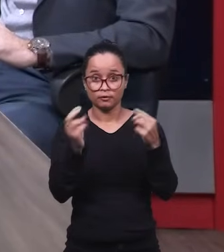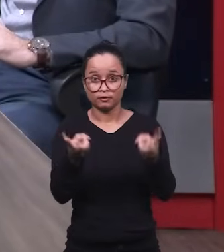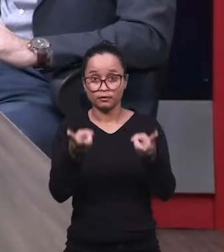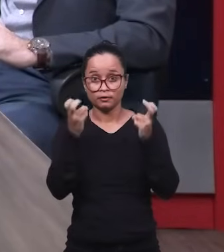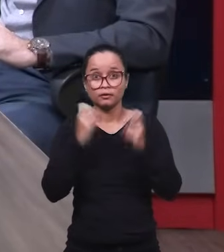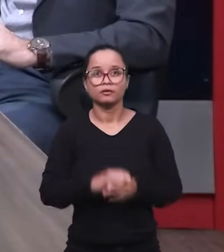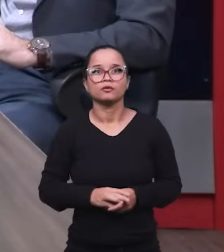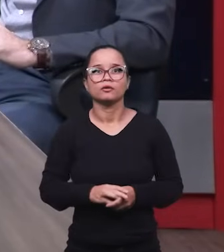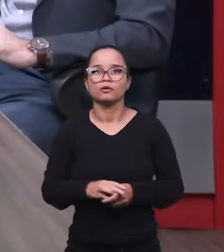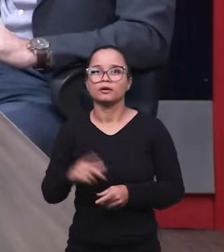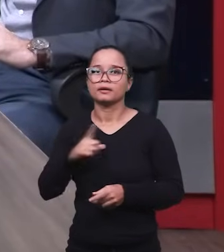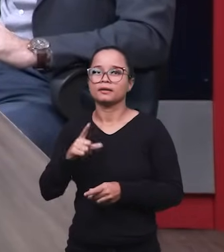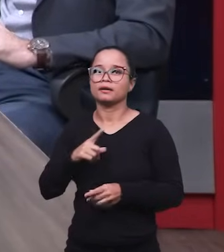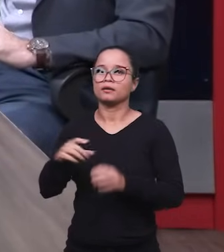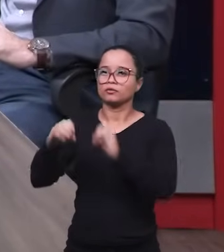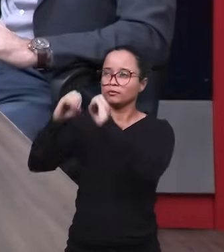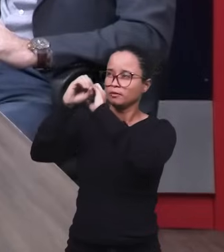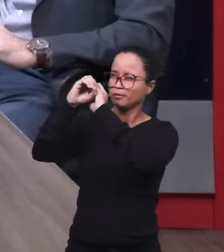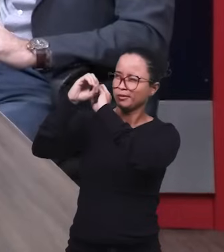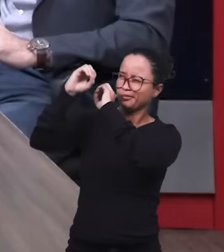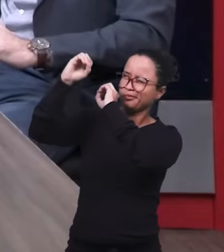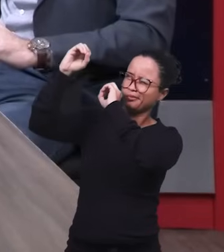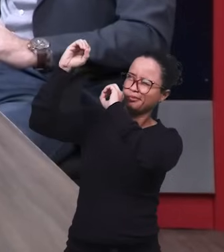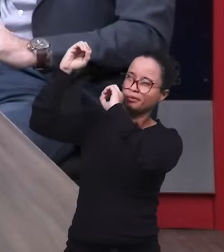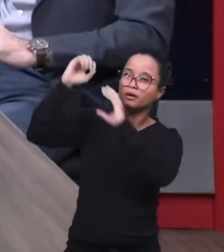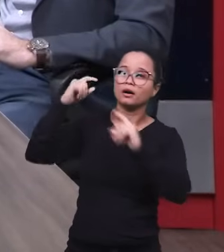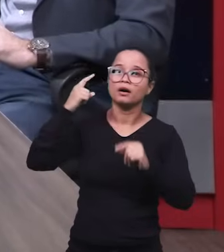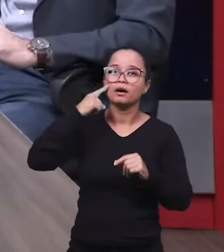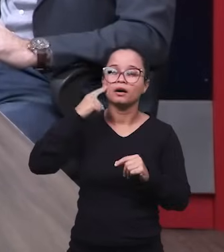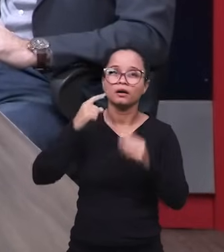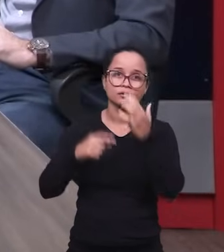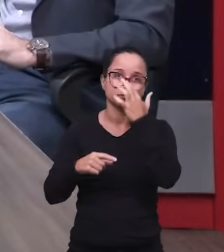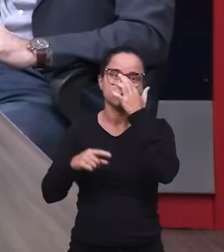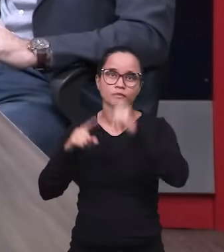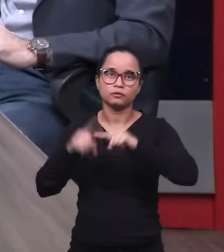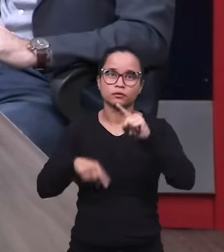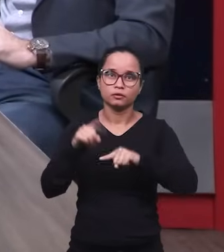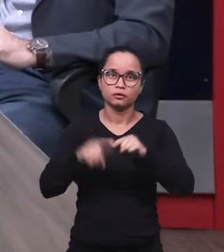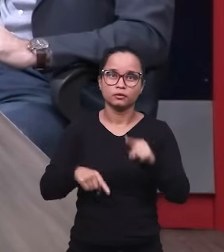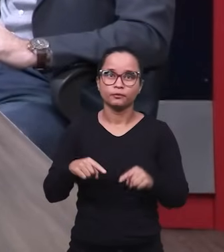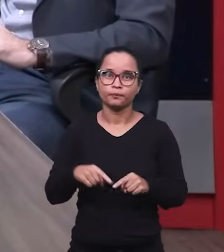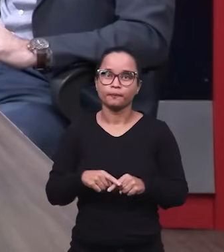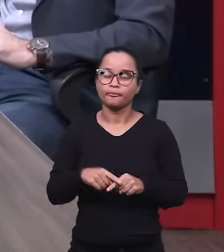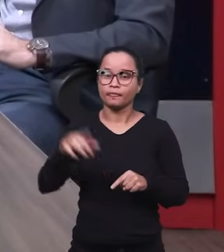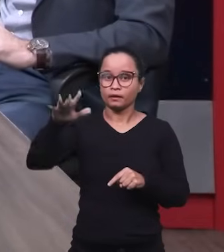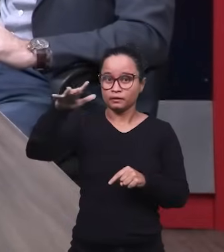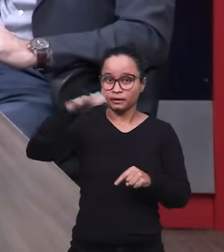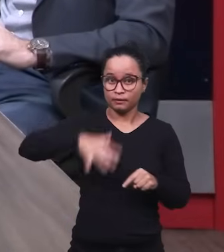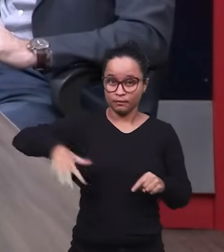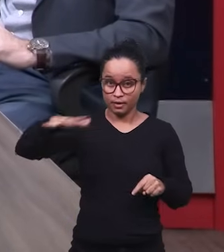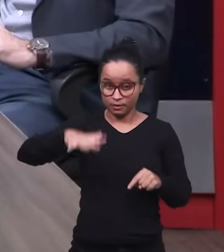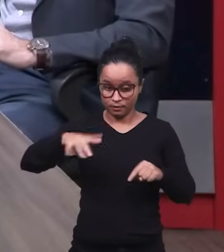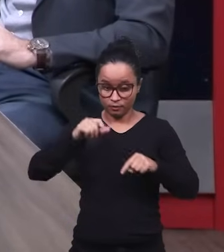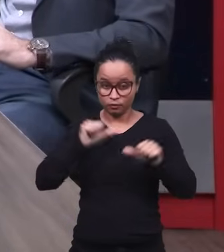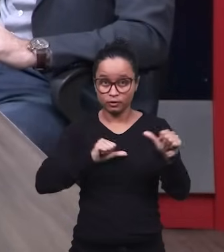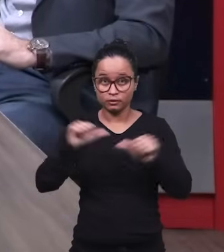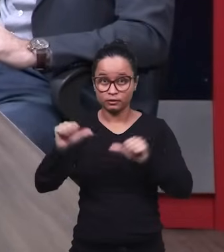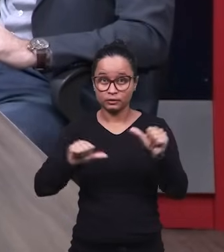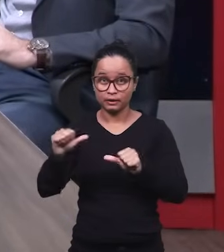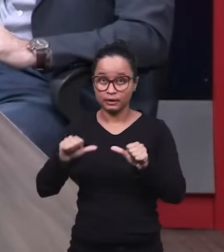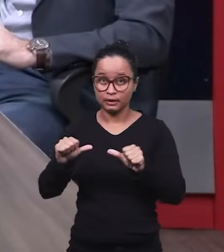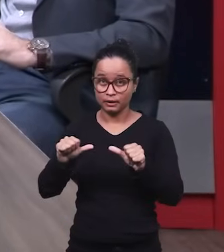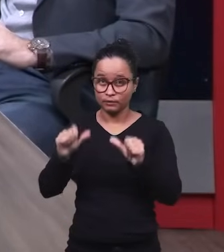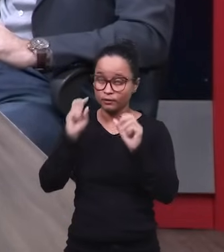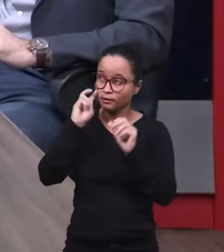com a lente gravitacional, porque os objetos estão distorcendo o espaço à sua volta e está criando